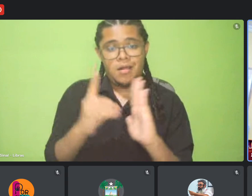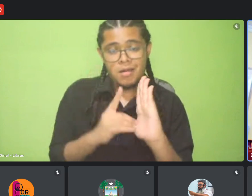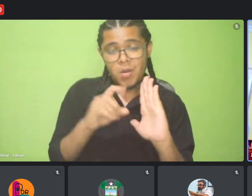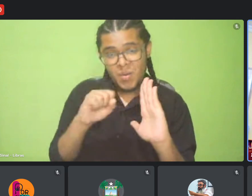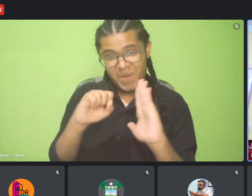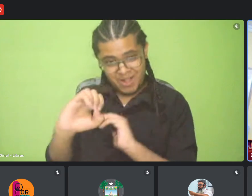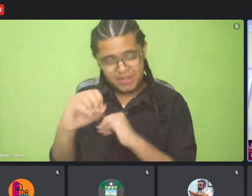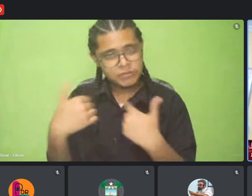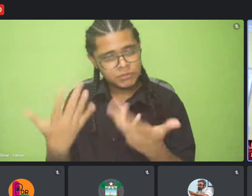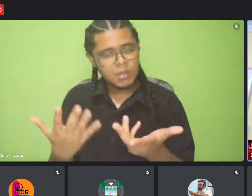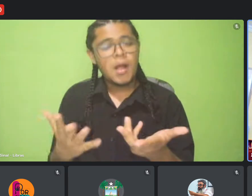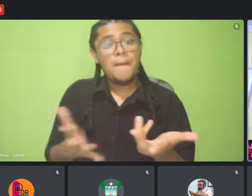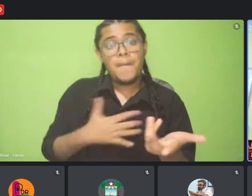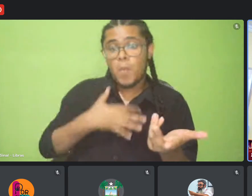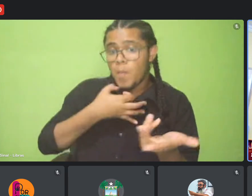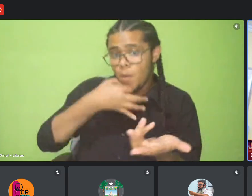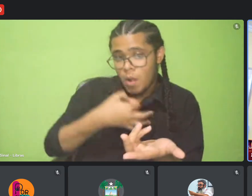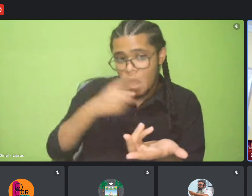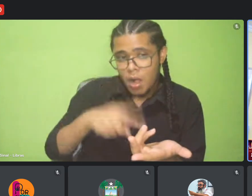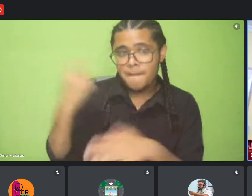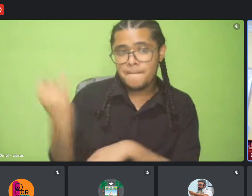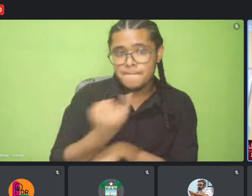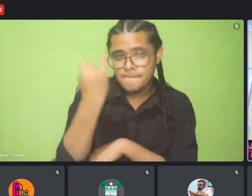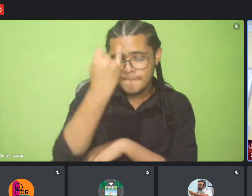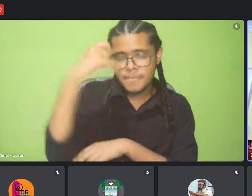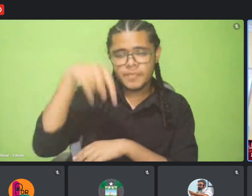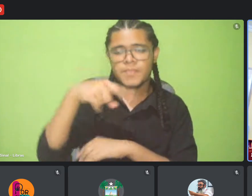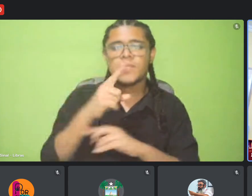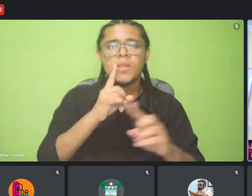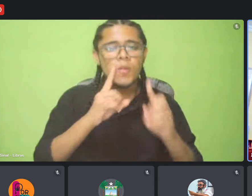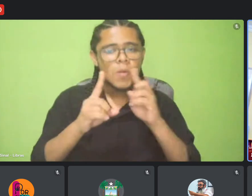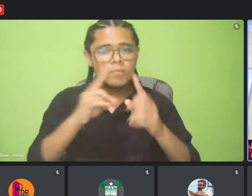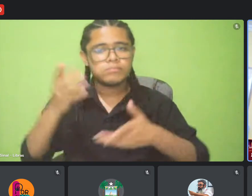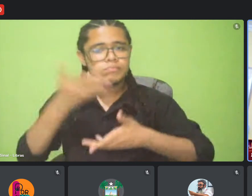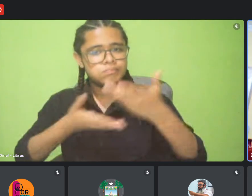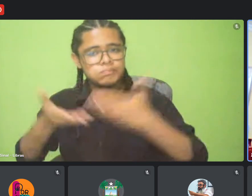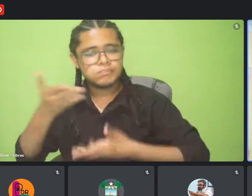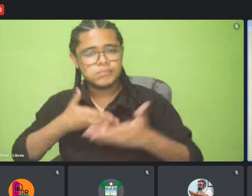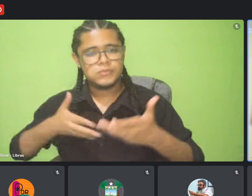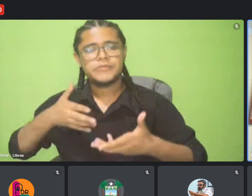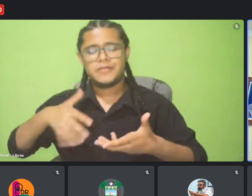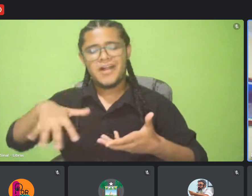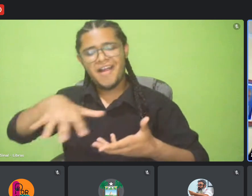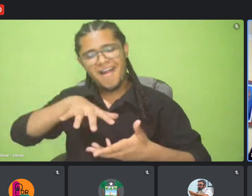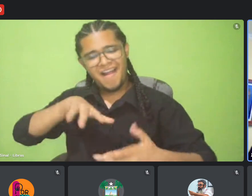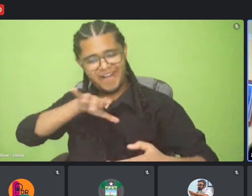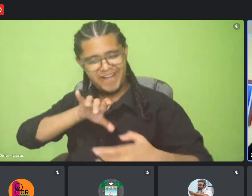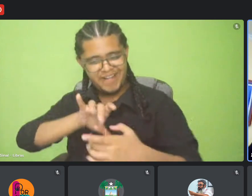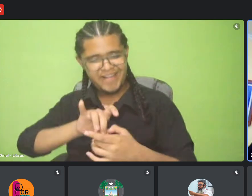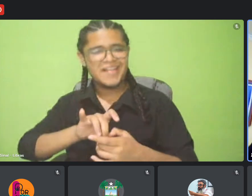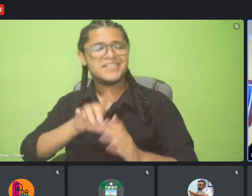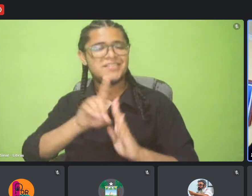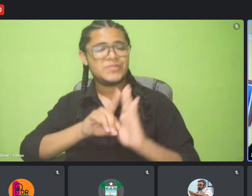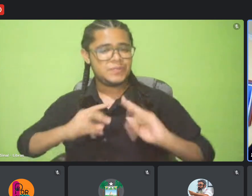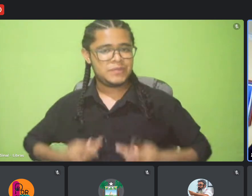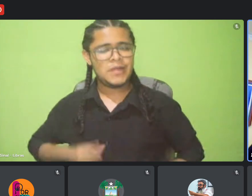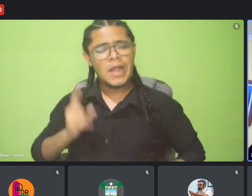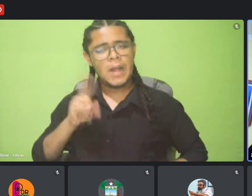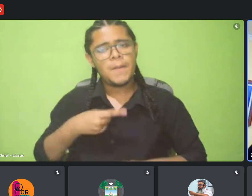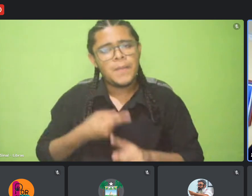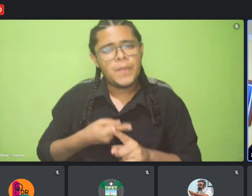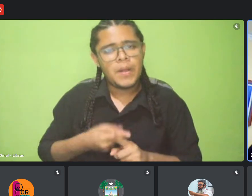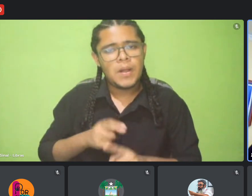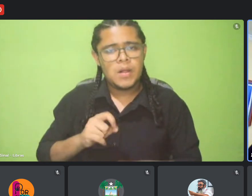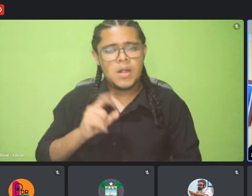importância desse diálogo com o segmento de direitos humanos é porque a Paula